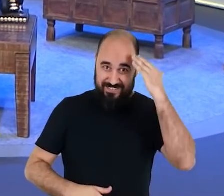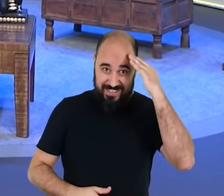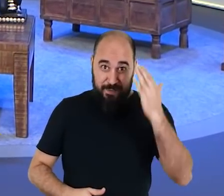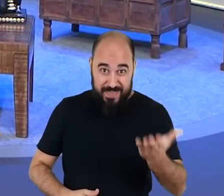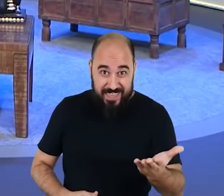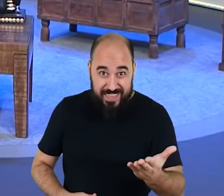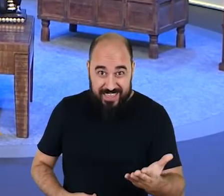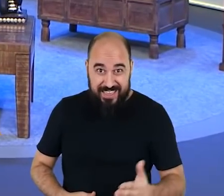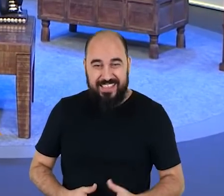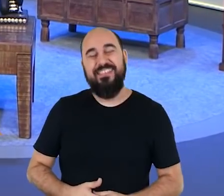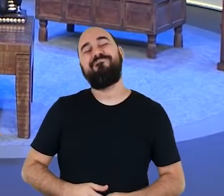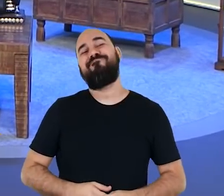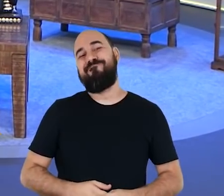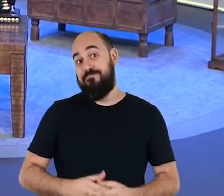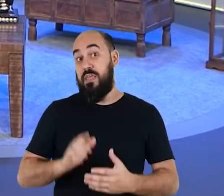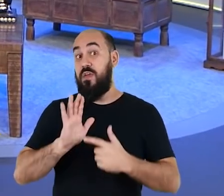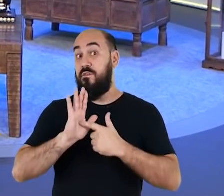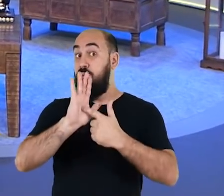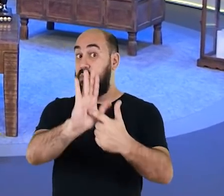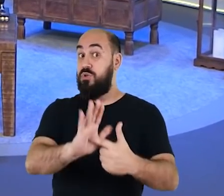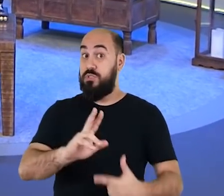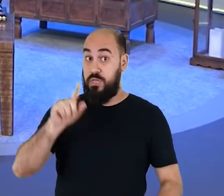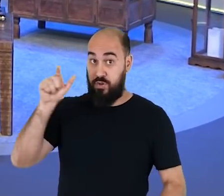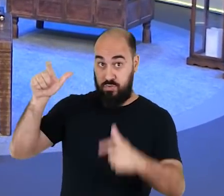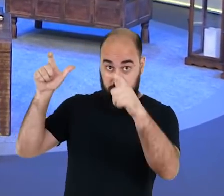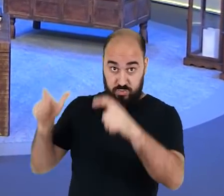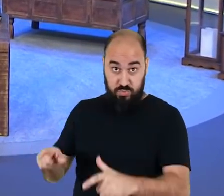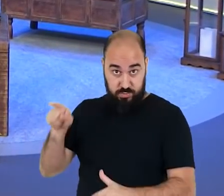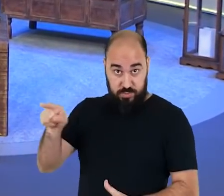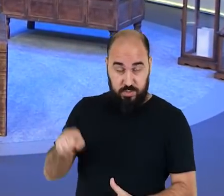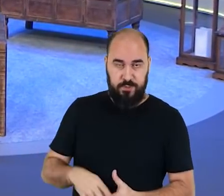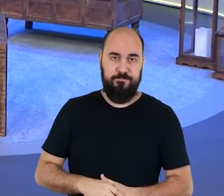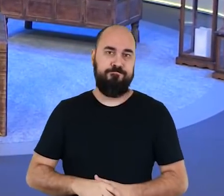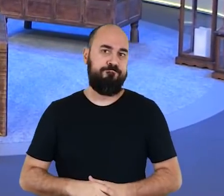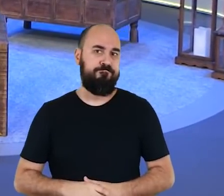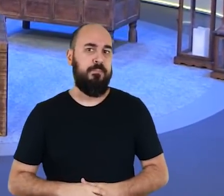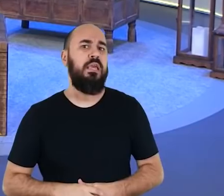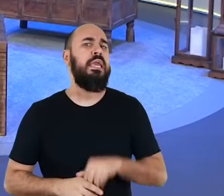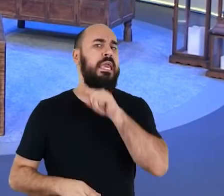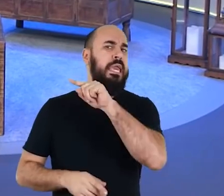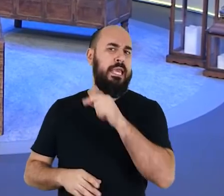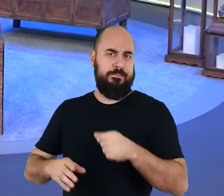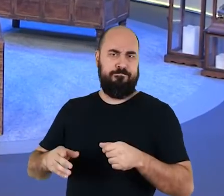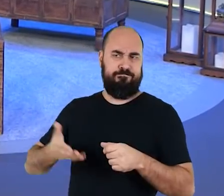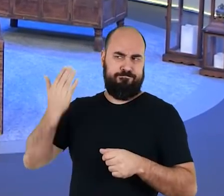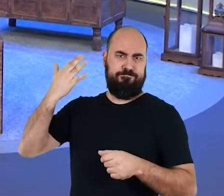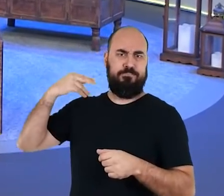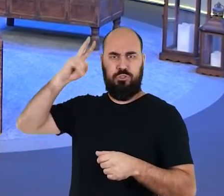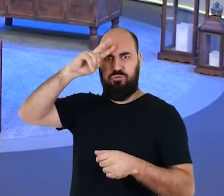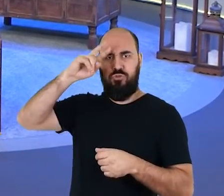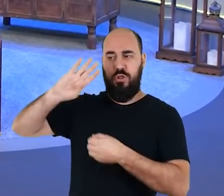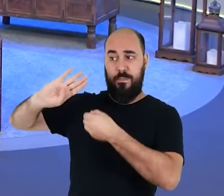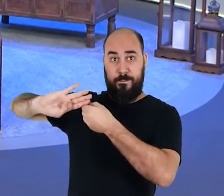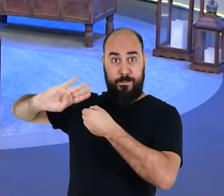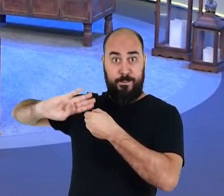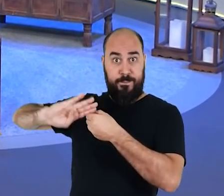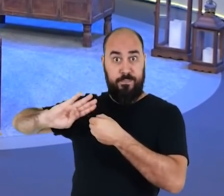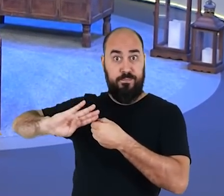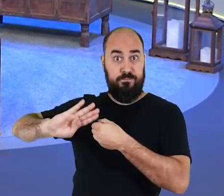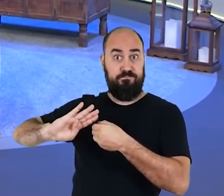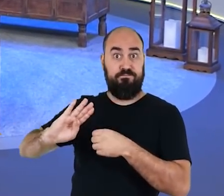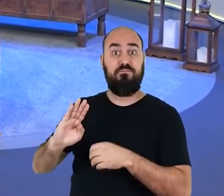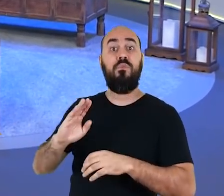ao ponto. Eu vou mostrar para você o que aconteceu. Nabucodonosor, apesar de ter sido aliado de Tiro no começo